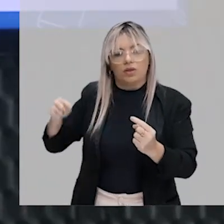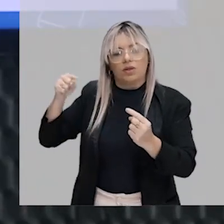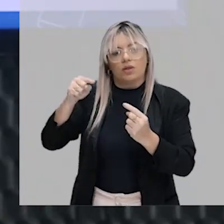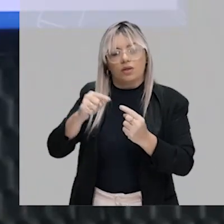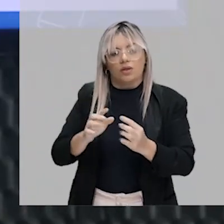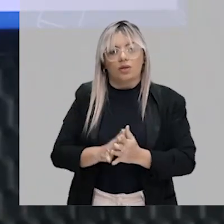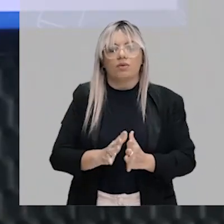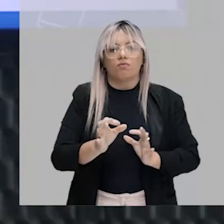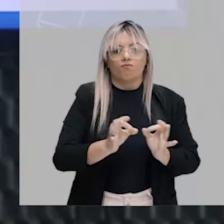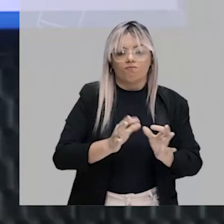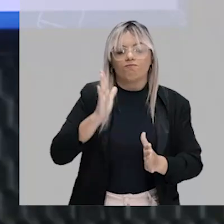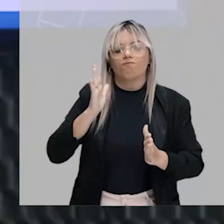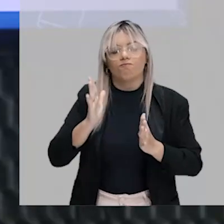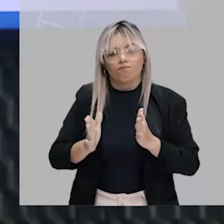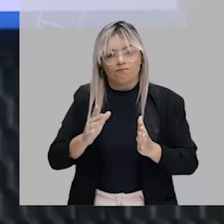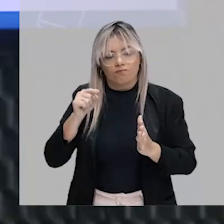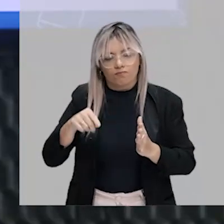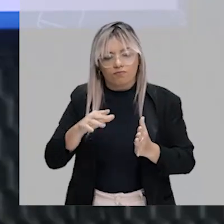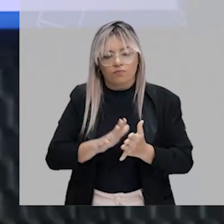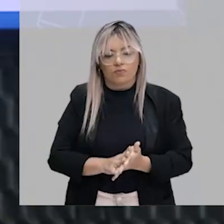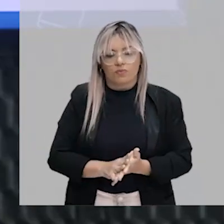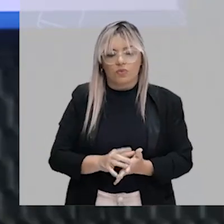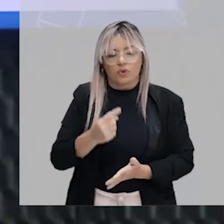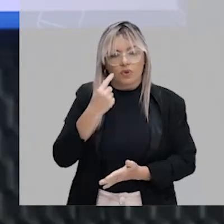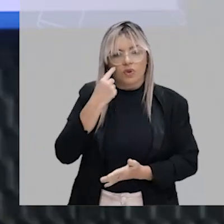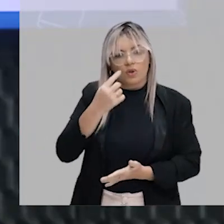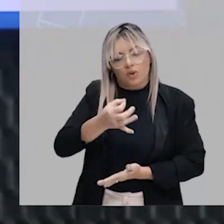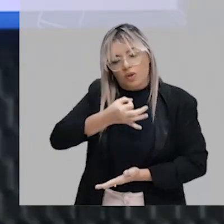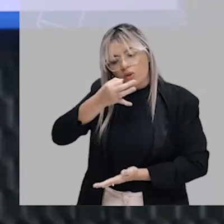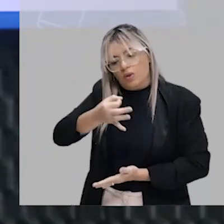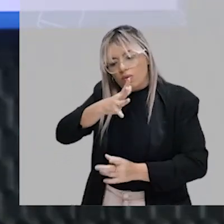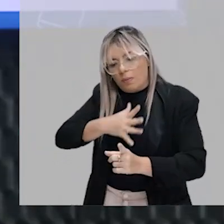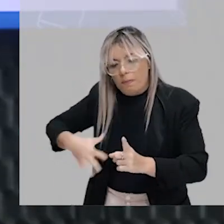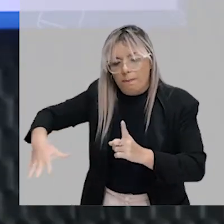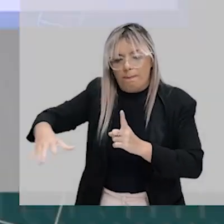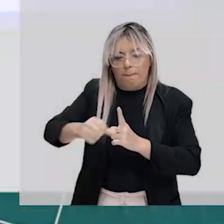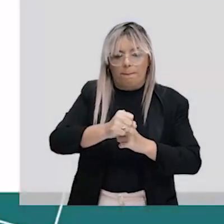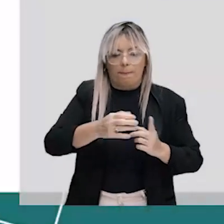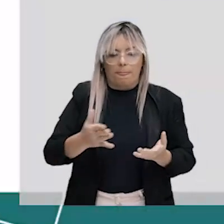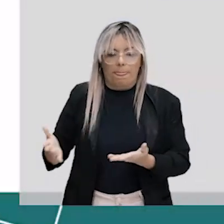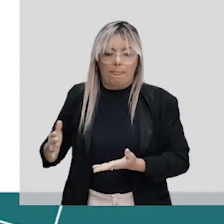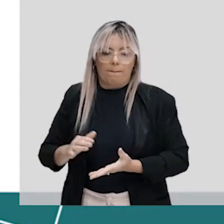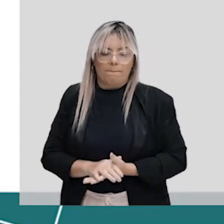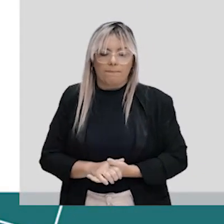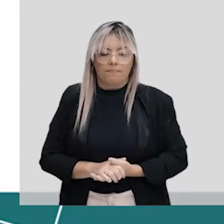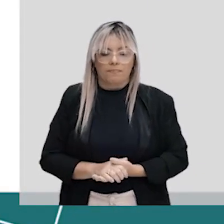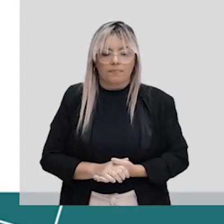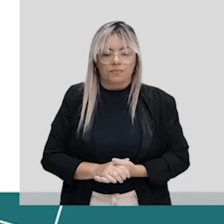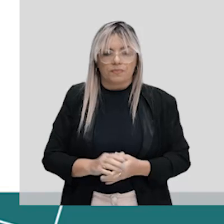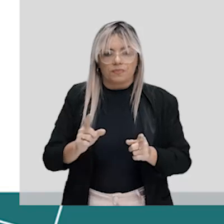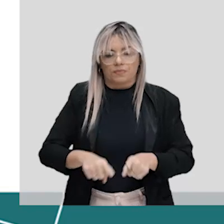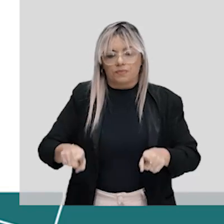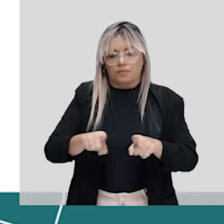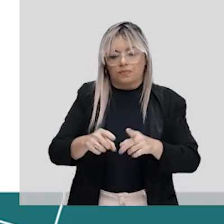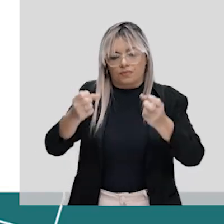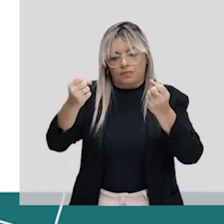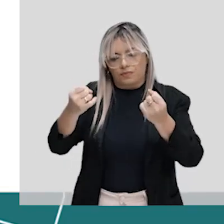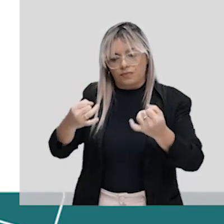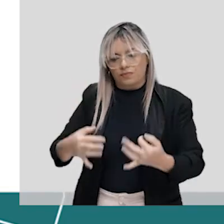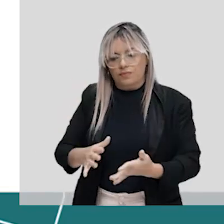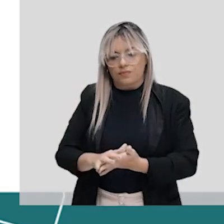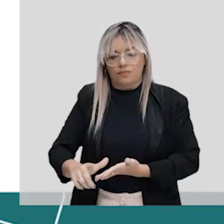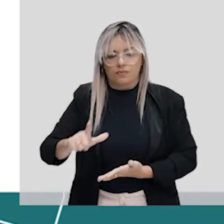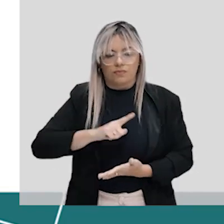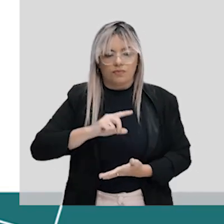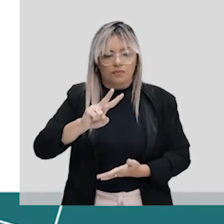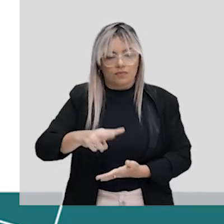é a visão organicista de sociedade. A física social também explica que